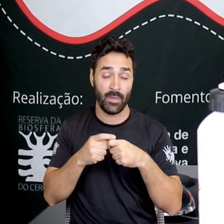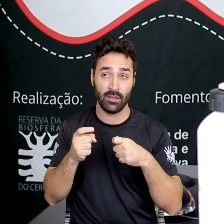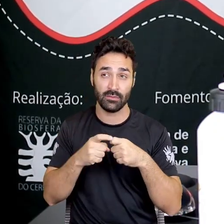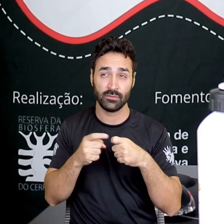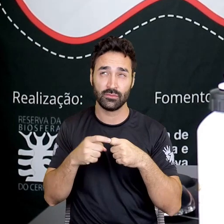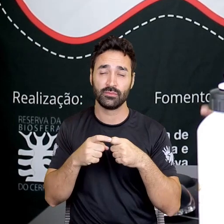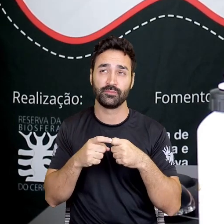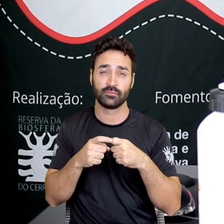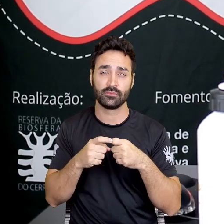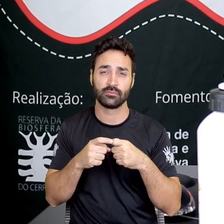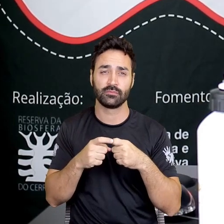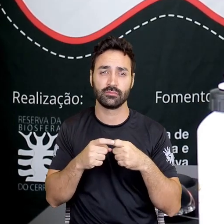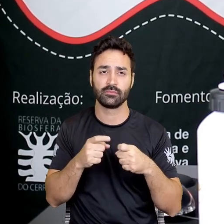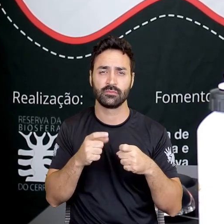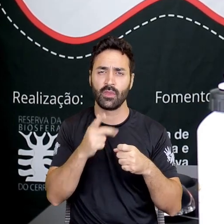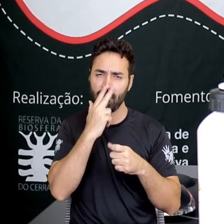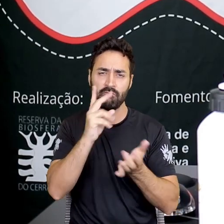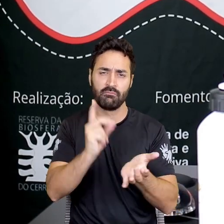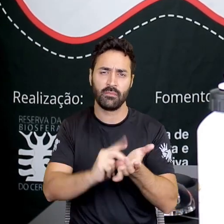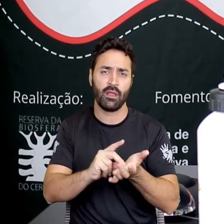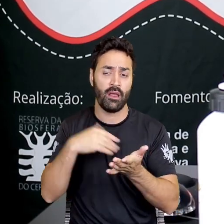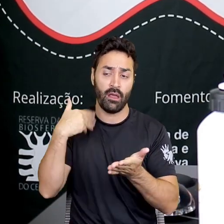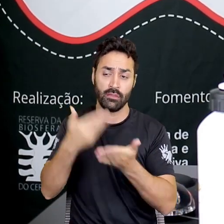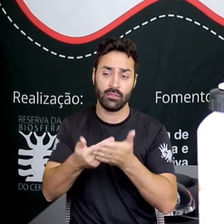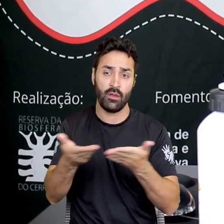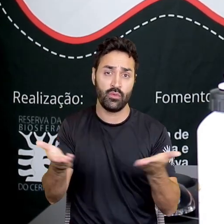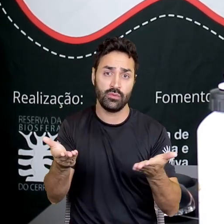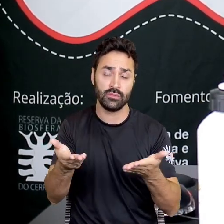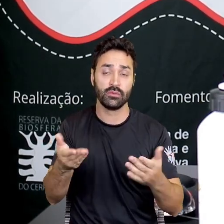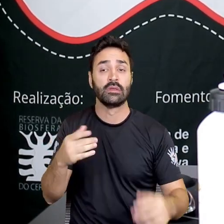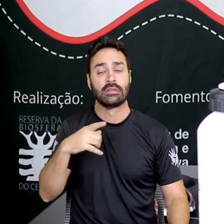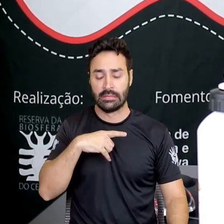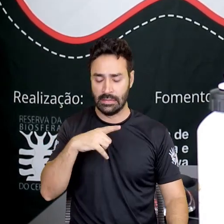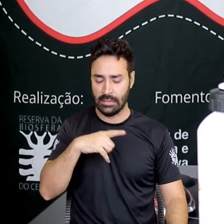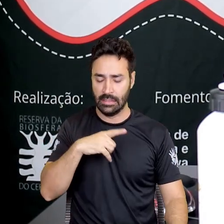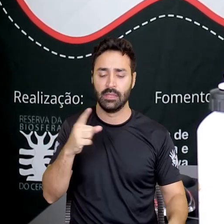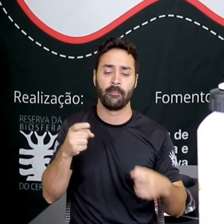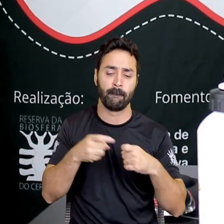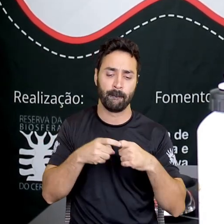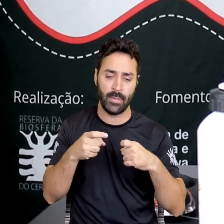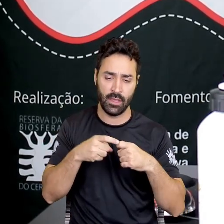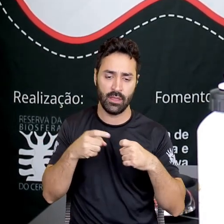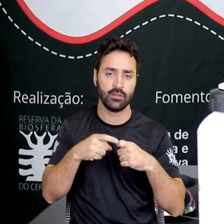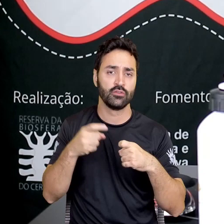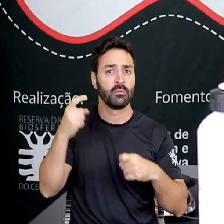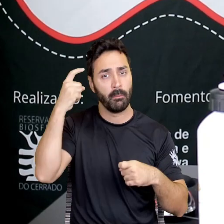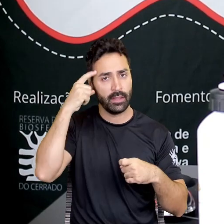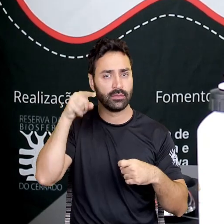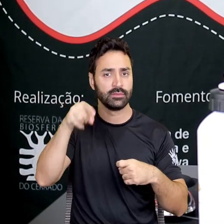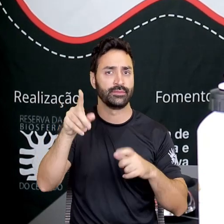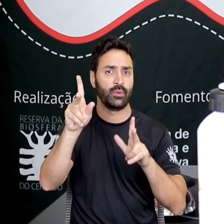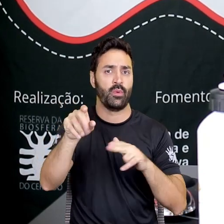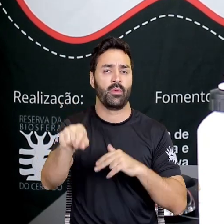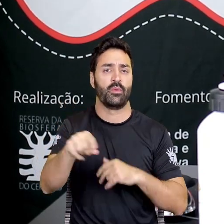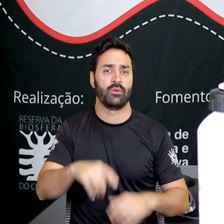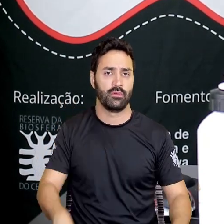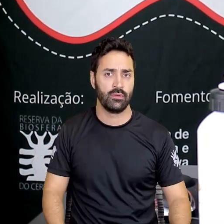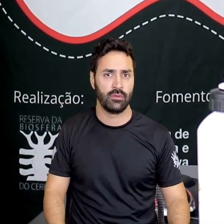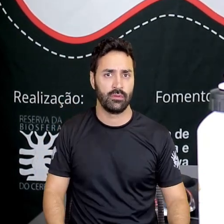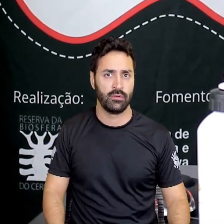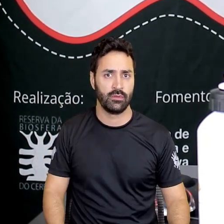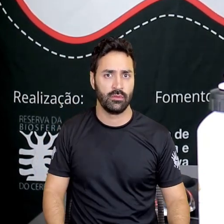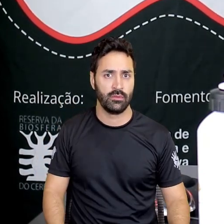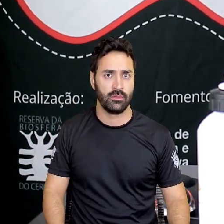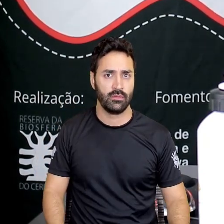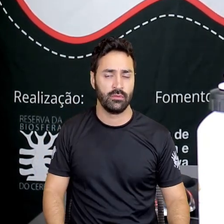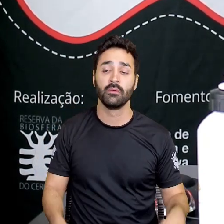isso, querendo ou não, até hoje acontece, né? A gente ainda tem médicos que têm uma visão assim, do médico virar e falar